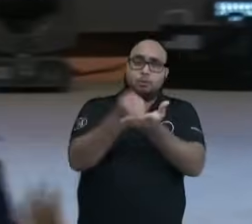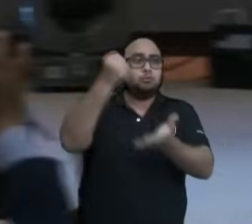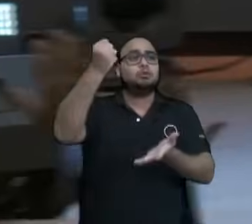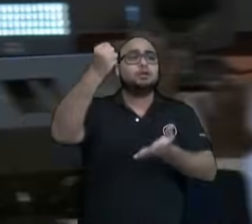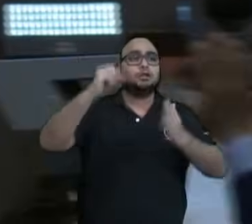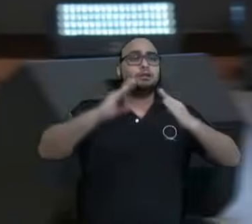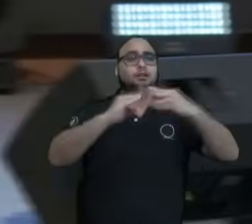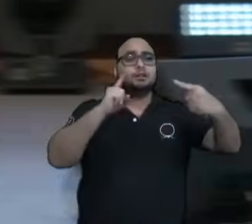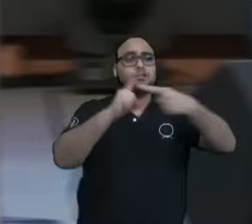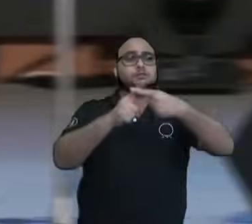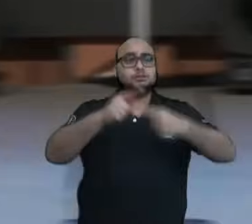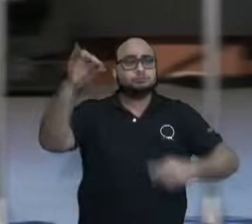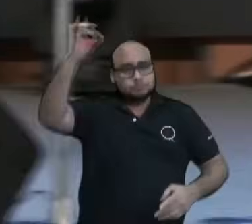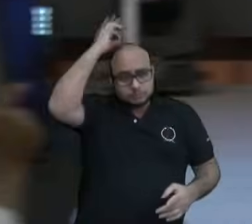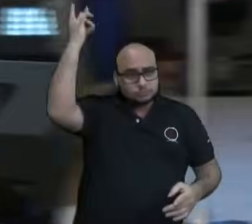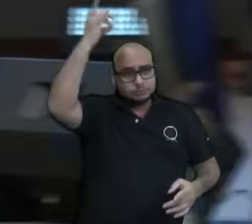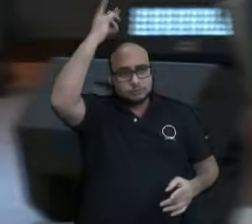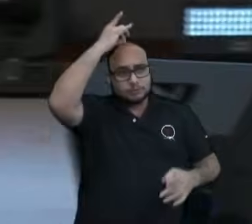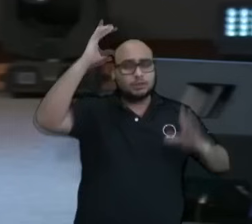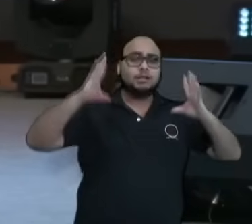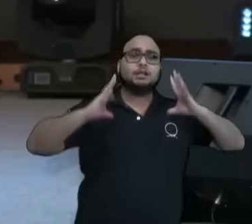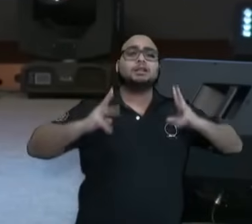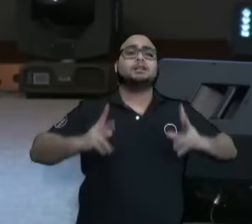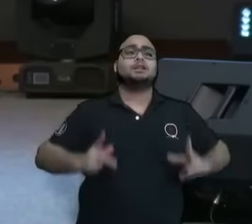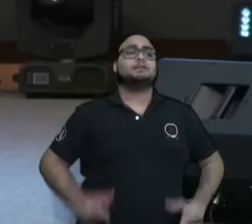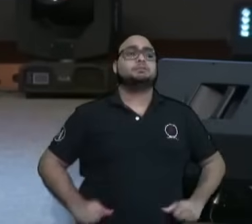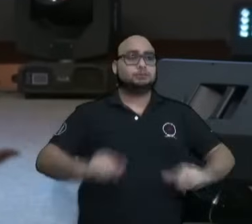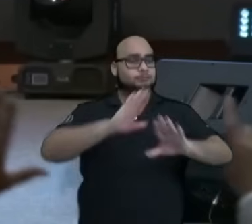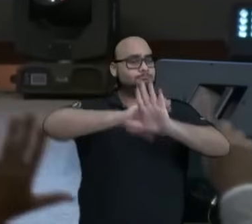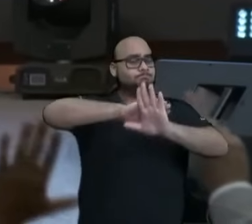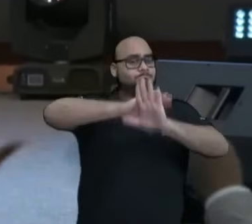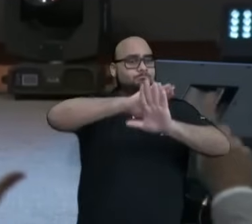limpa que não falsifica o